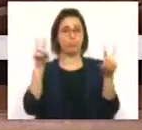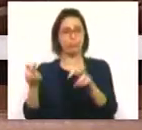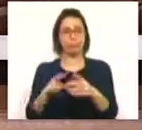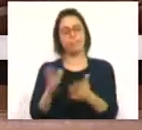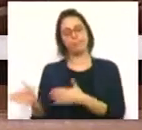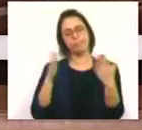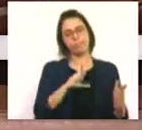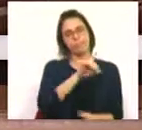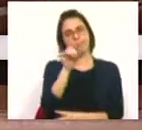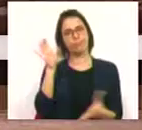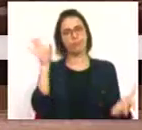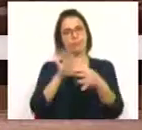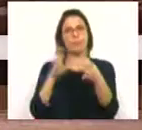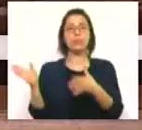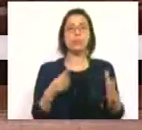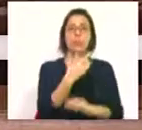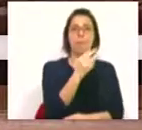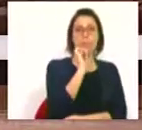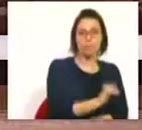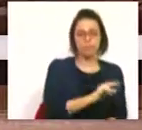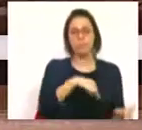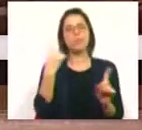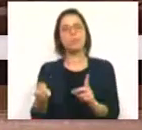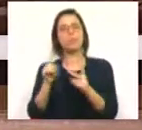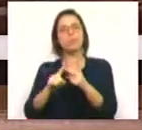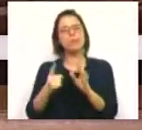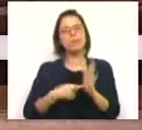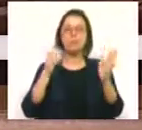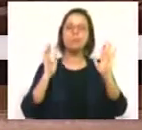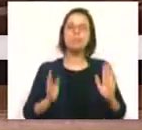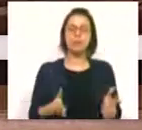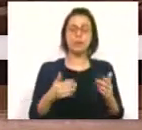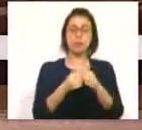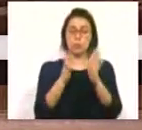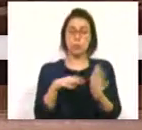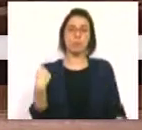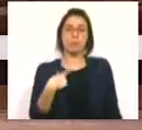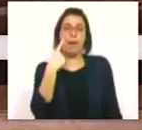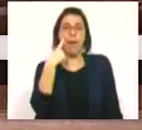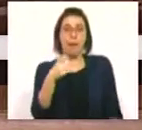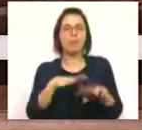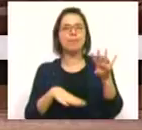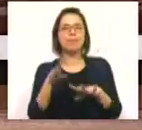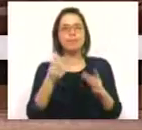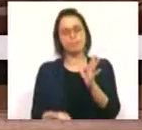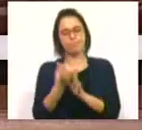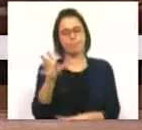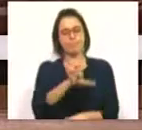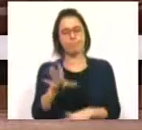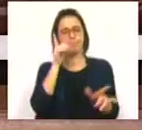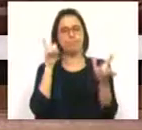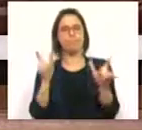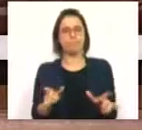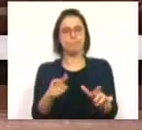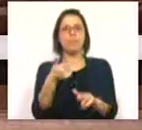Por um lado, as questões ligadas à produção linhosa e, por outro, a necessidade, creio que por todos reconhecida, de proceder ou de criar mecanismos de